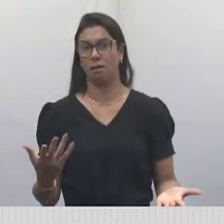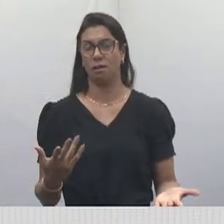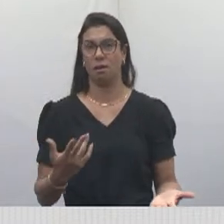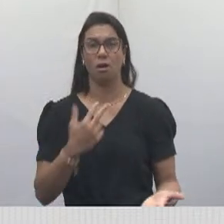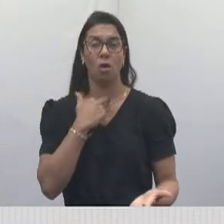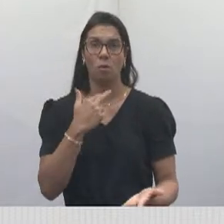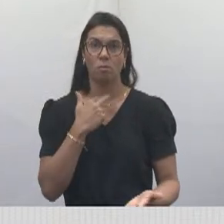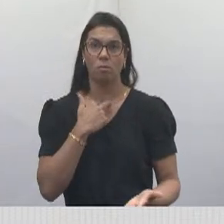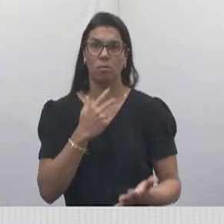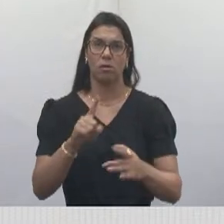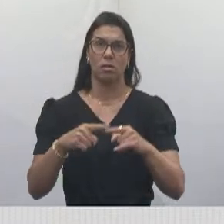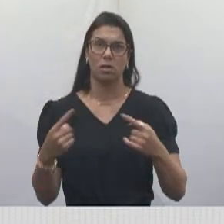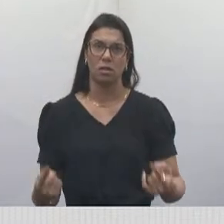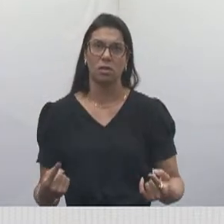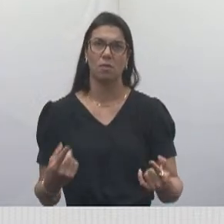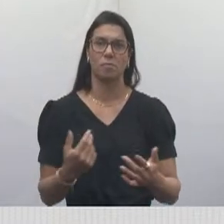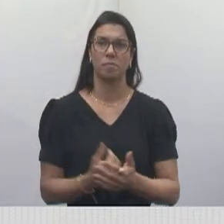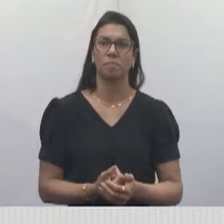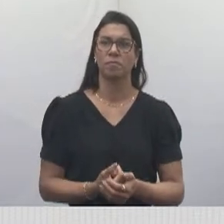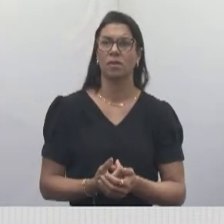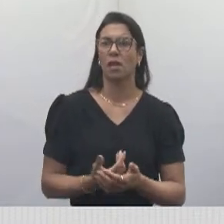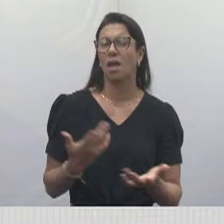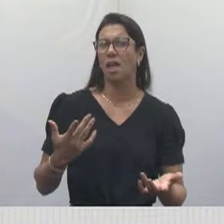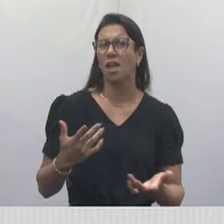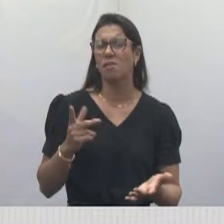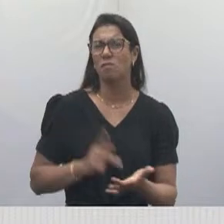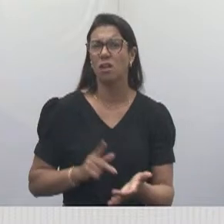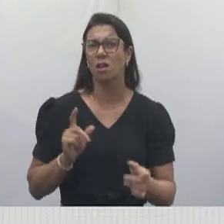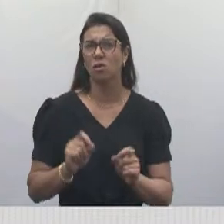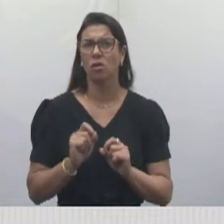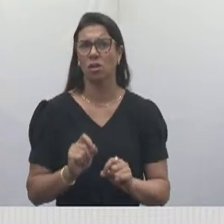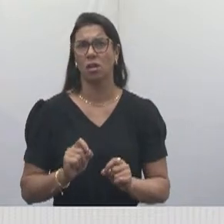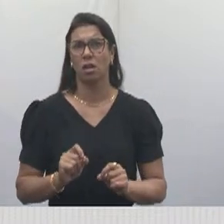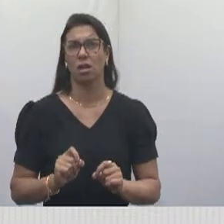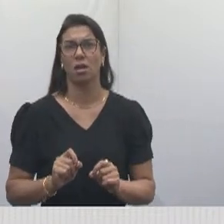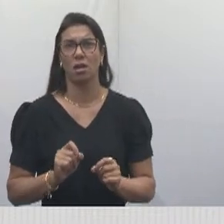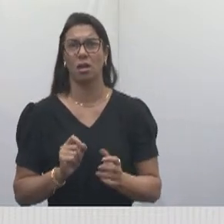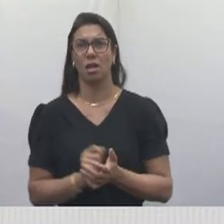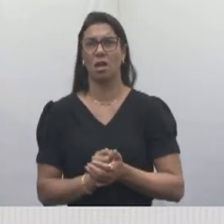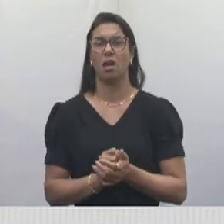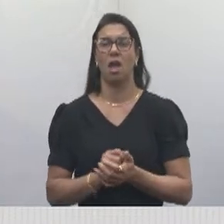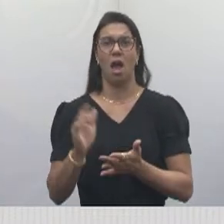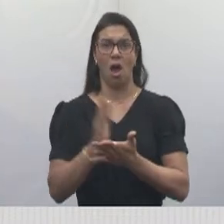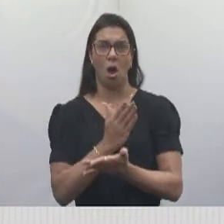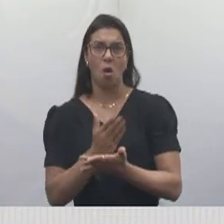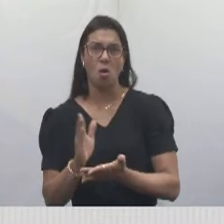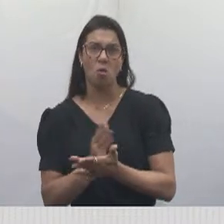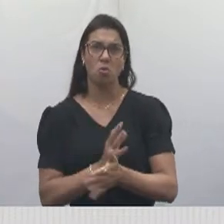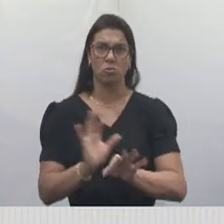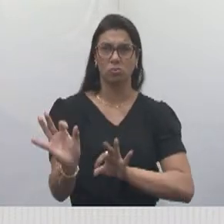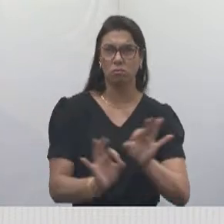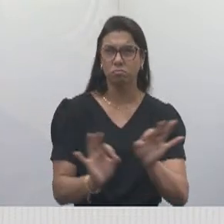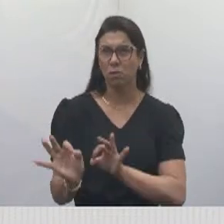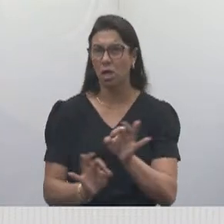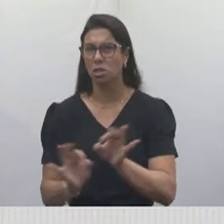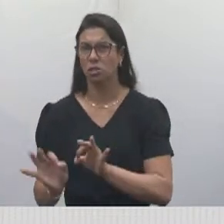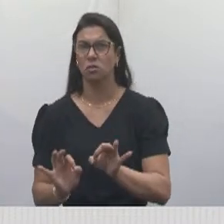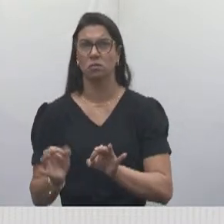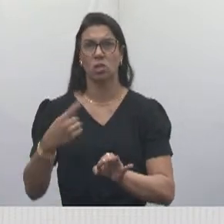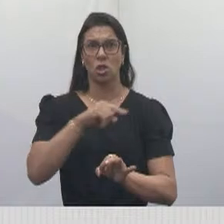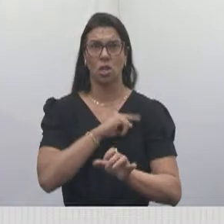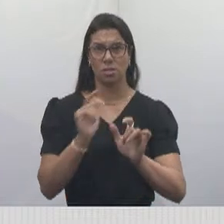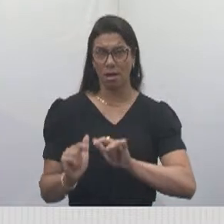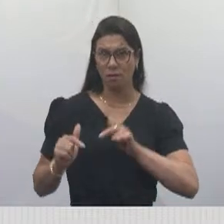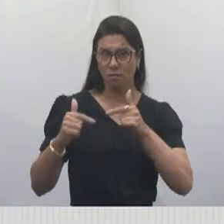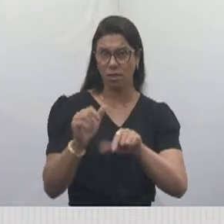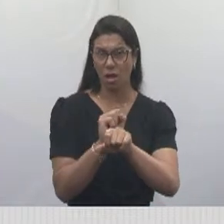veja que apontamento até certo ponto cruel, porque grandes partes desse remanejamento foram exatamente para enfrentar a Covid.